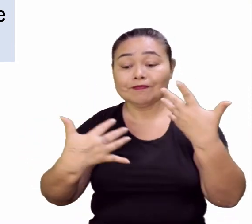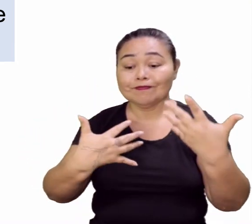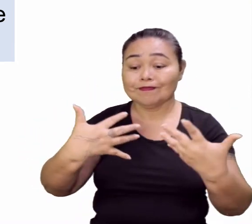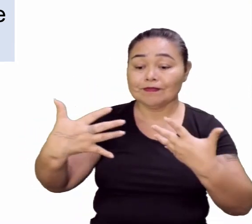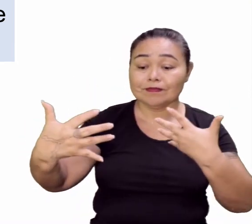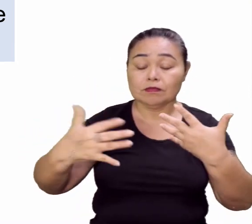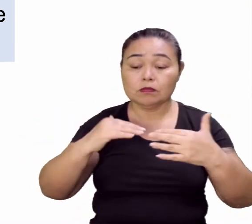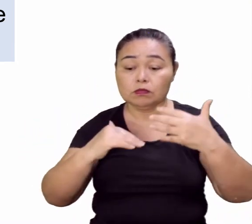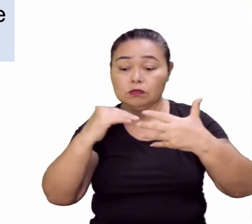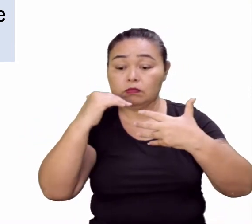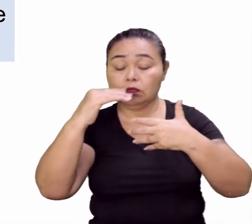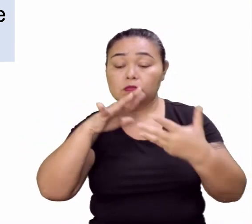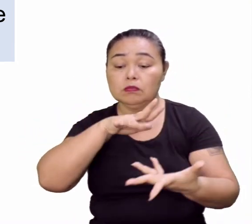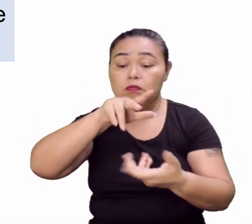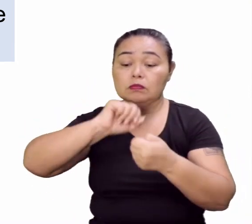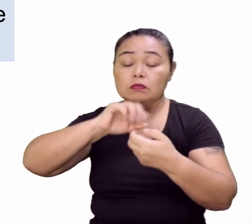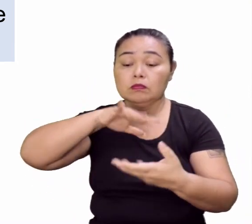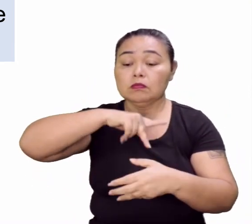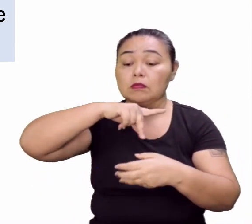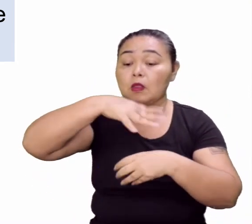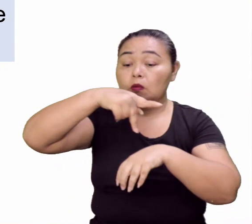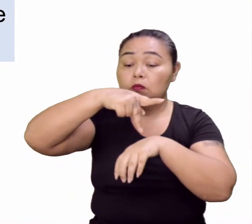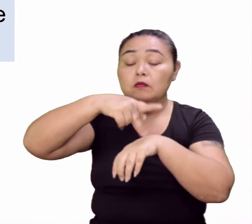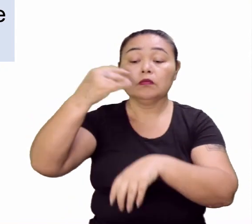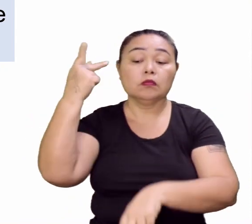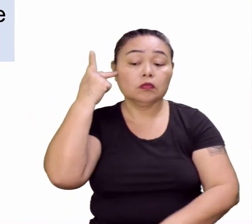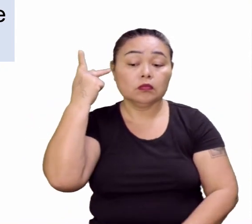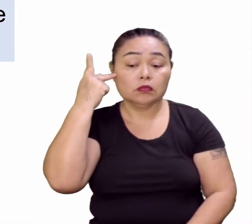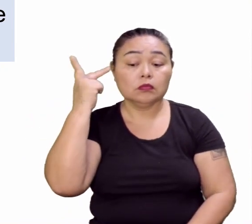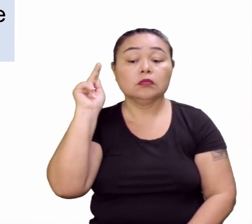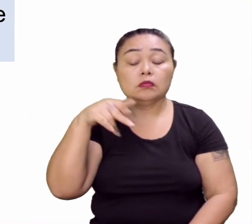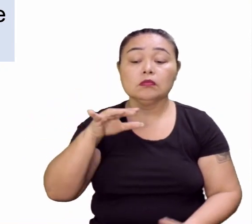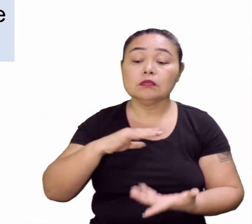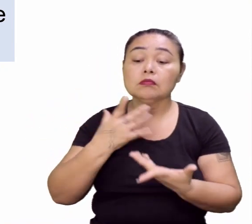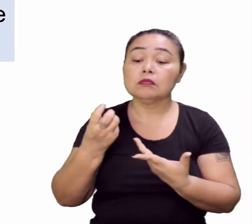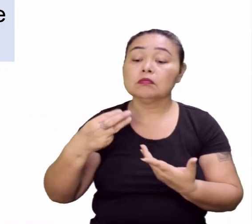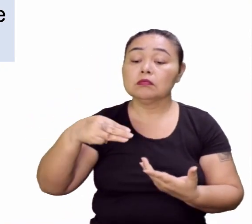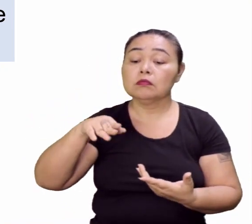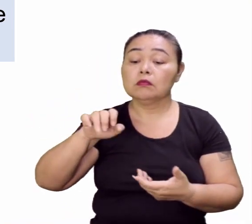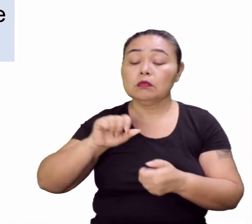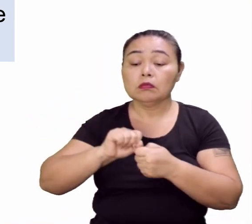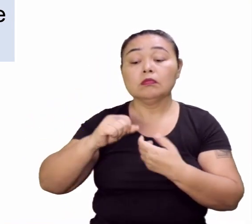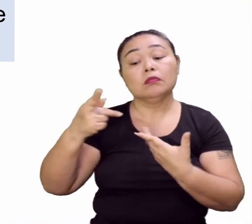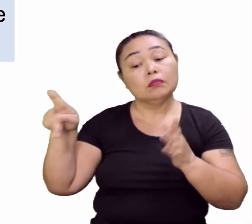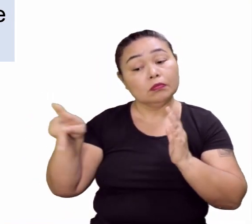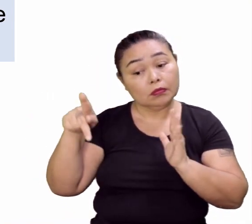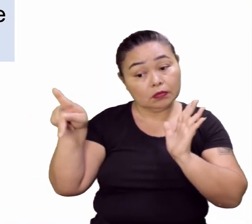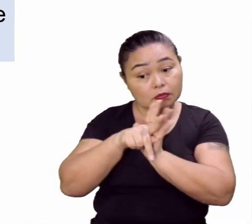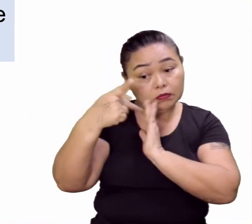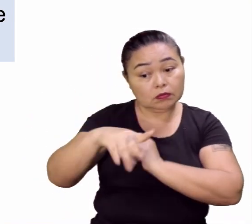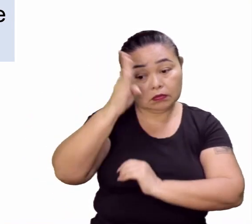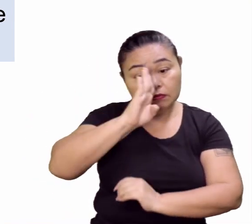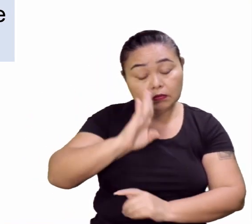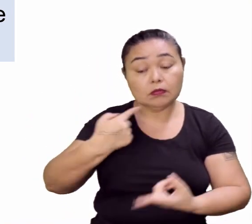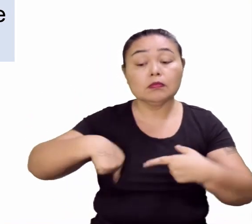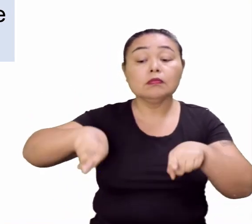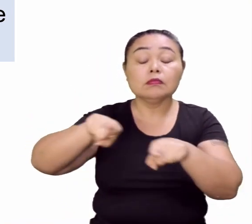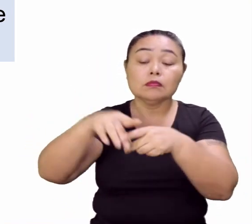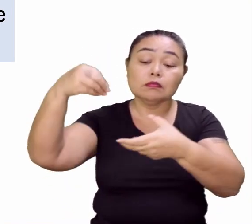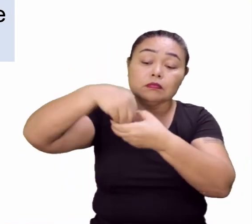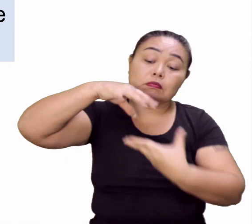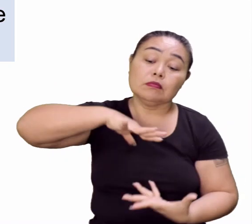nessa escala mundial, internacional. Como, por exemplo, São Paulo, que é uma grande metrópole nacional, mas também uma cidade global